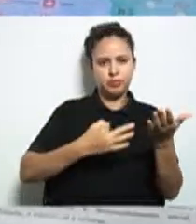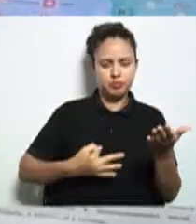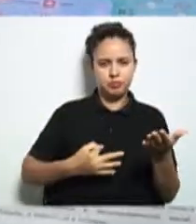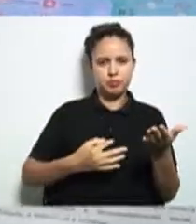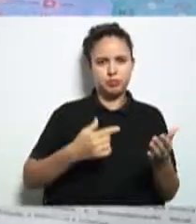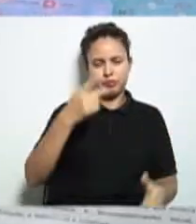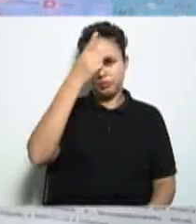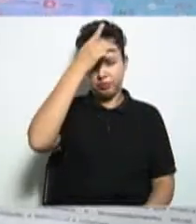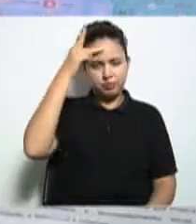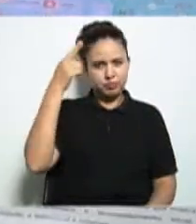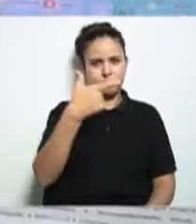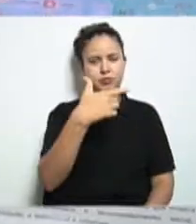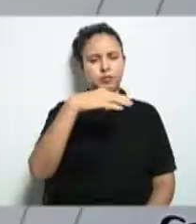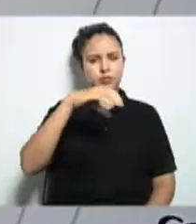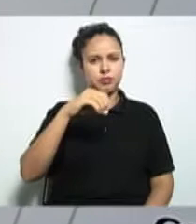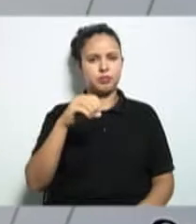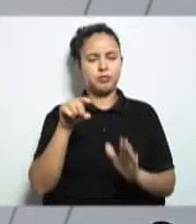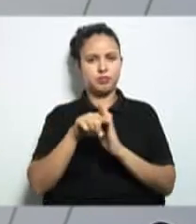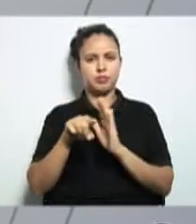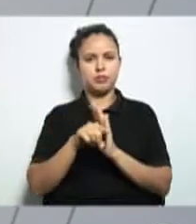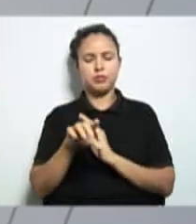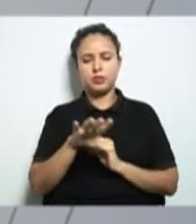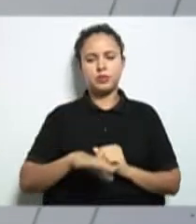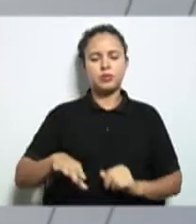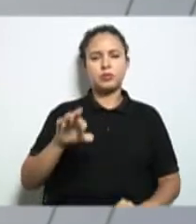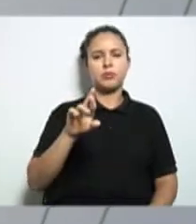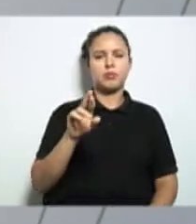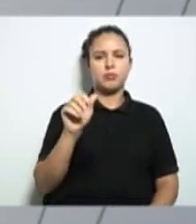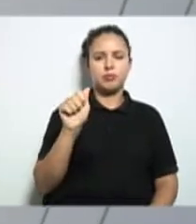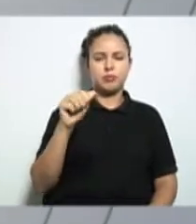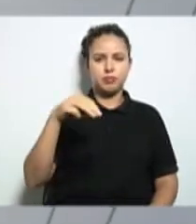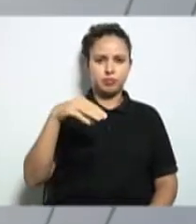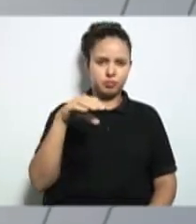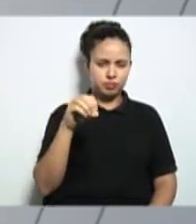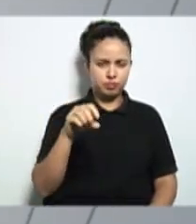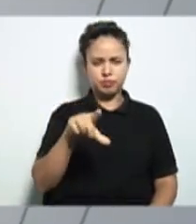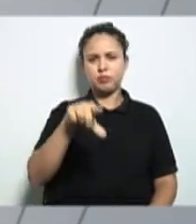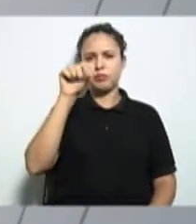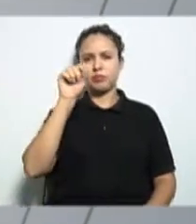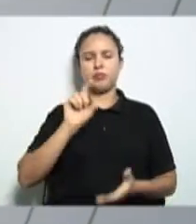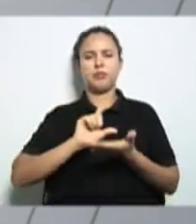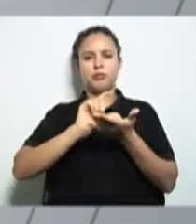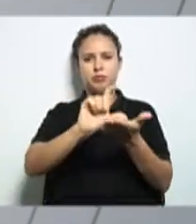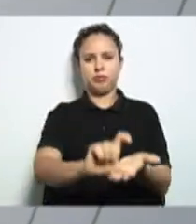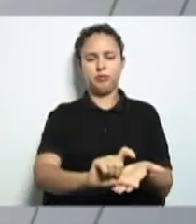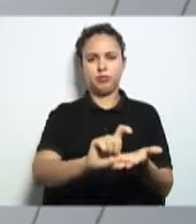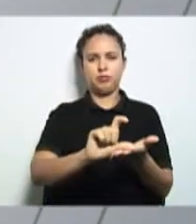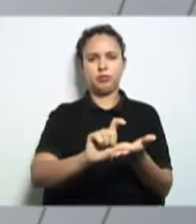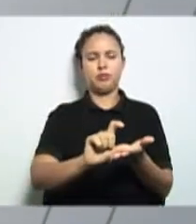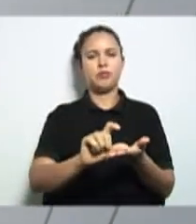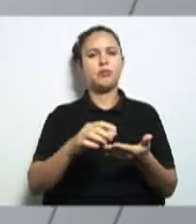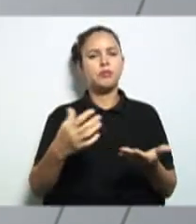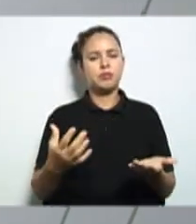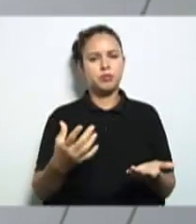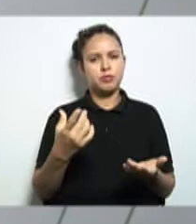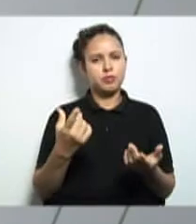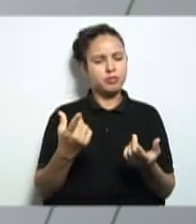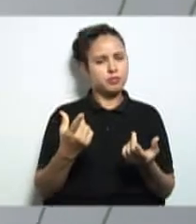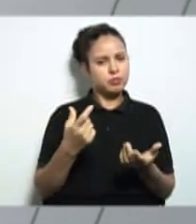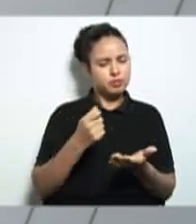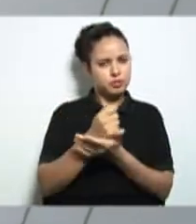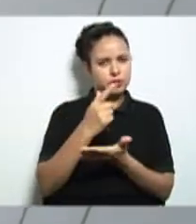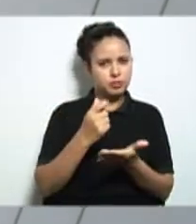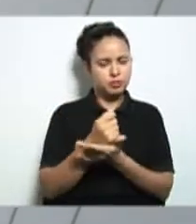pessoas, com as seguintes perguntas. Qual ramo de cooperativa você escolheria para investir? Neste caso, a de consumo ganhou